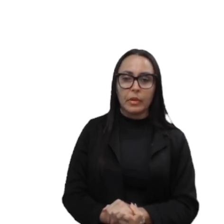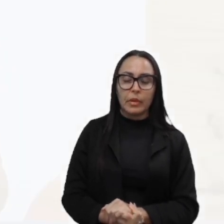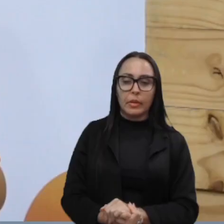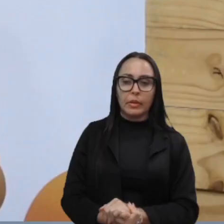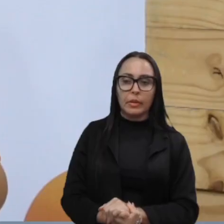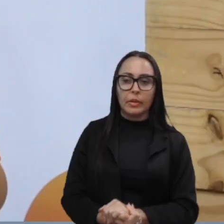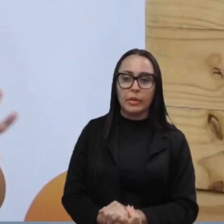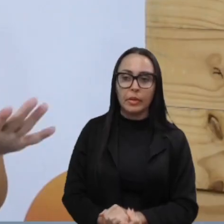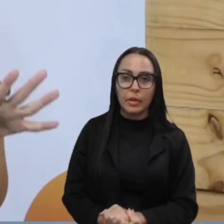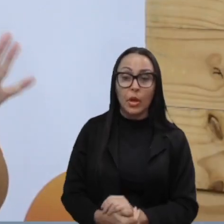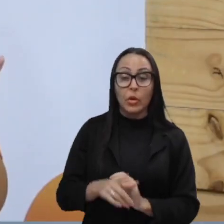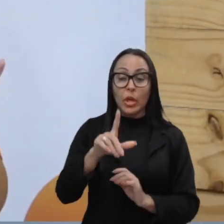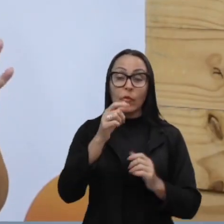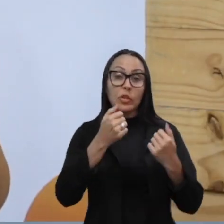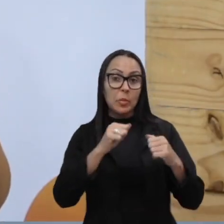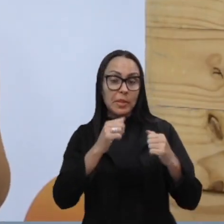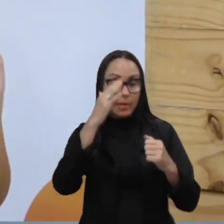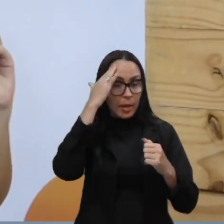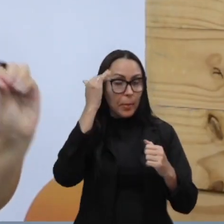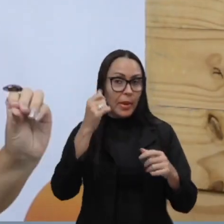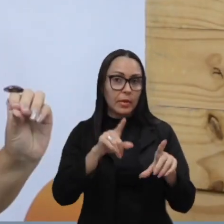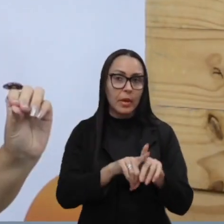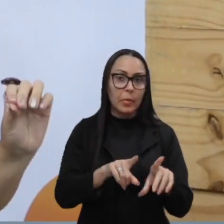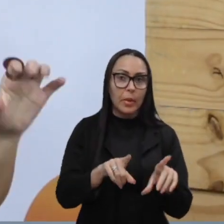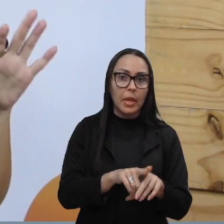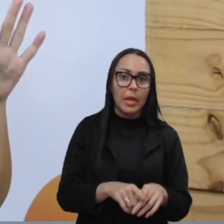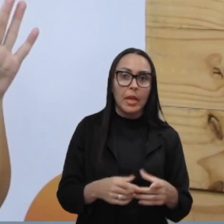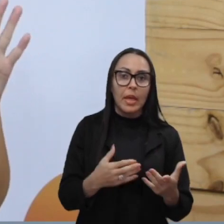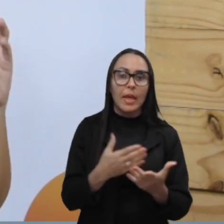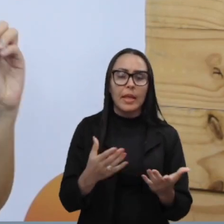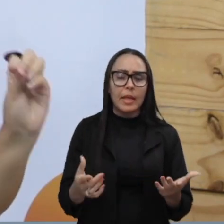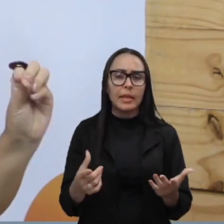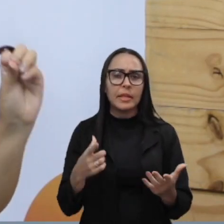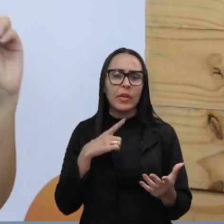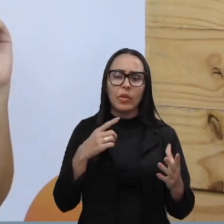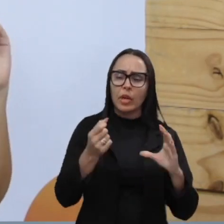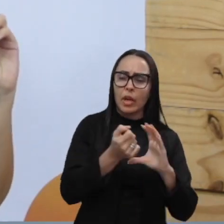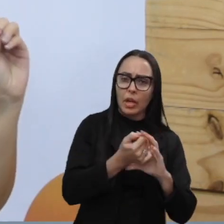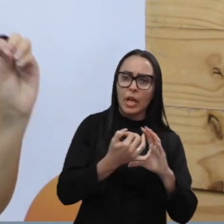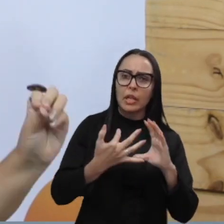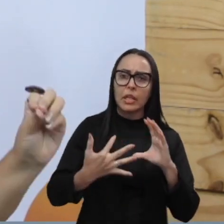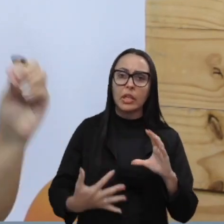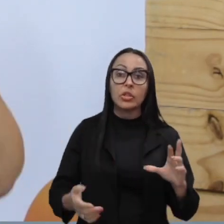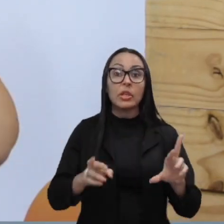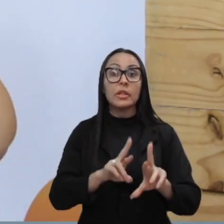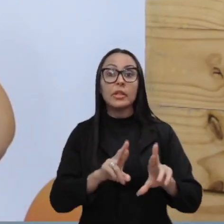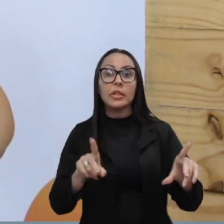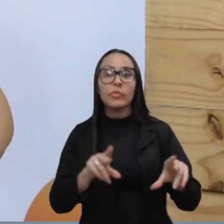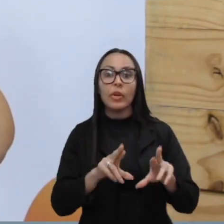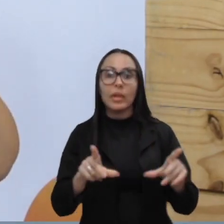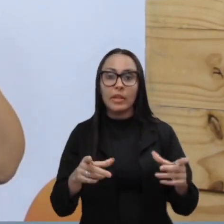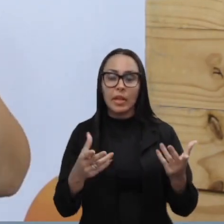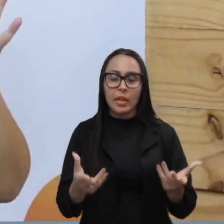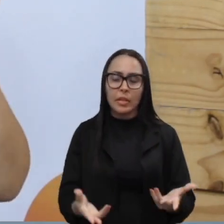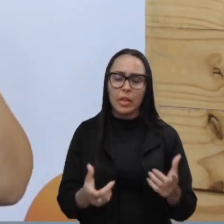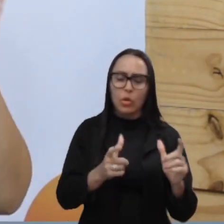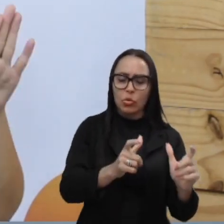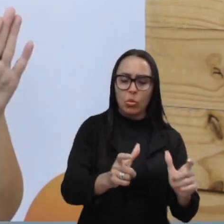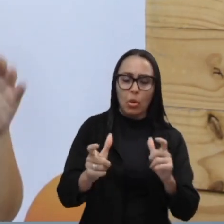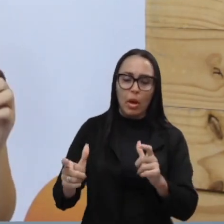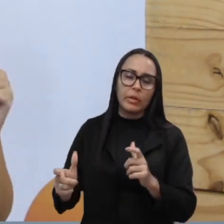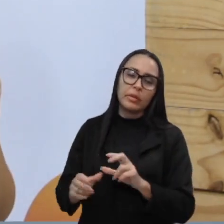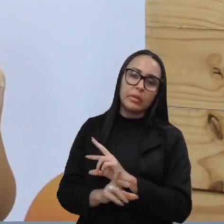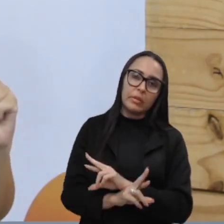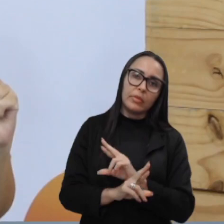O que vocês precisam saber também é que o Art Nouveau ele teve características diferentes em lugares